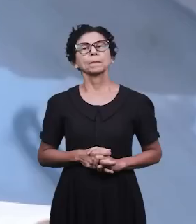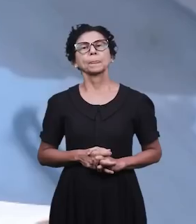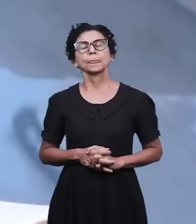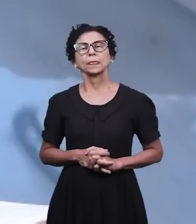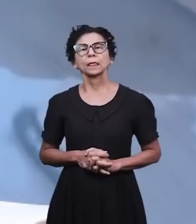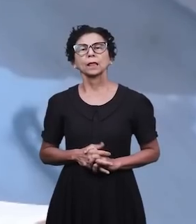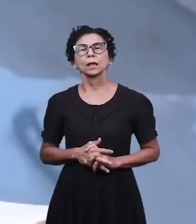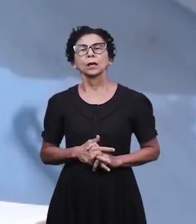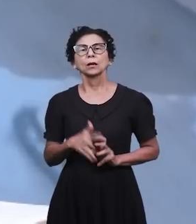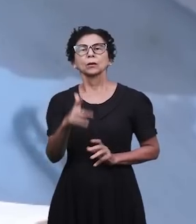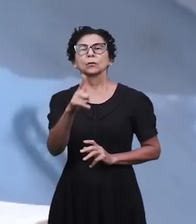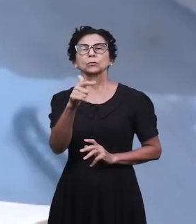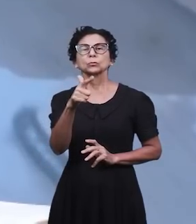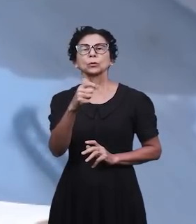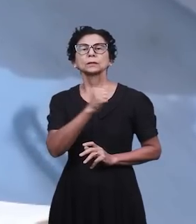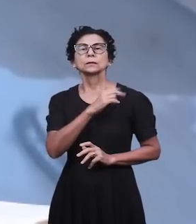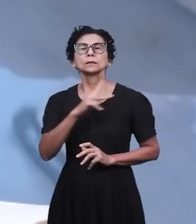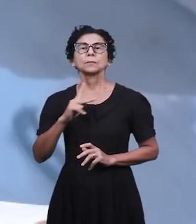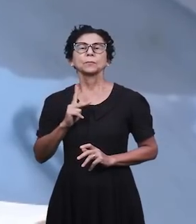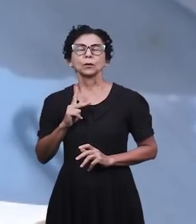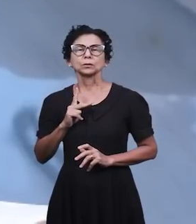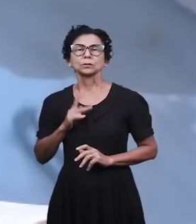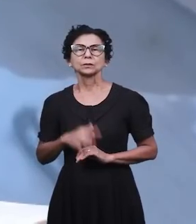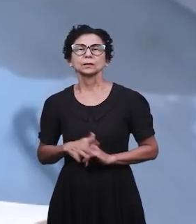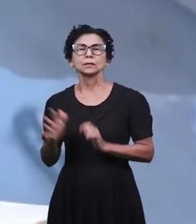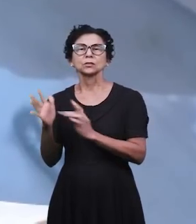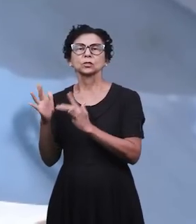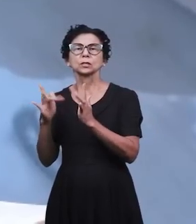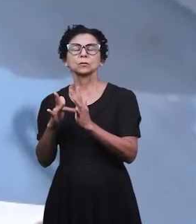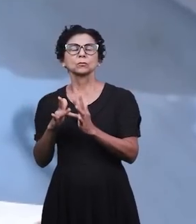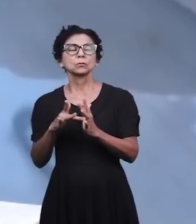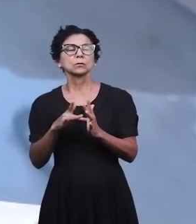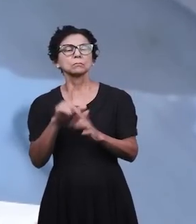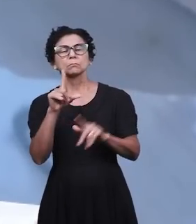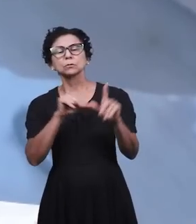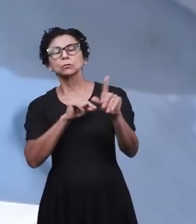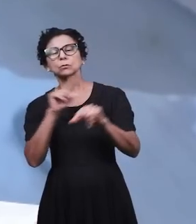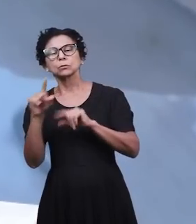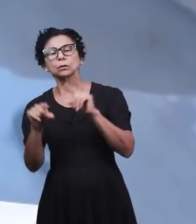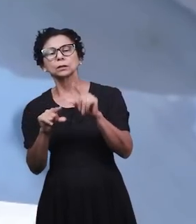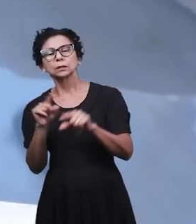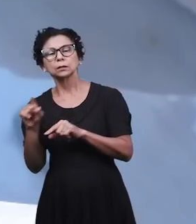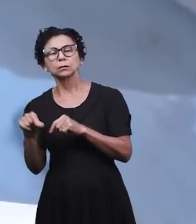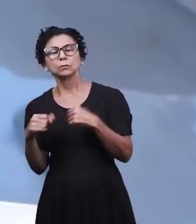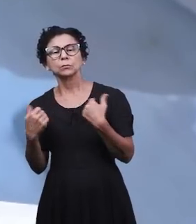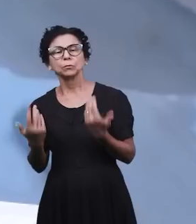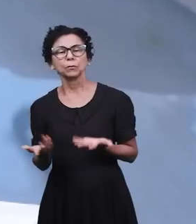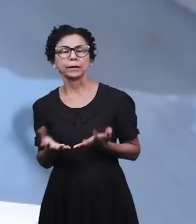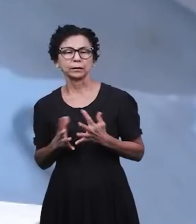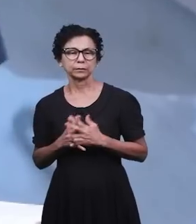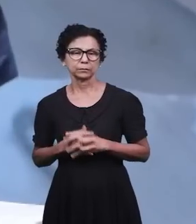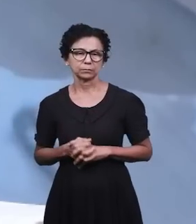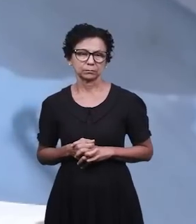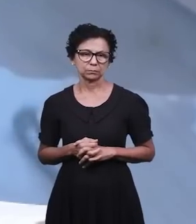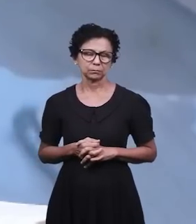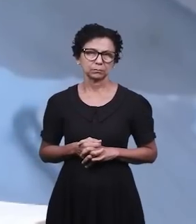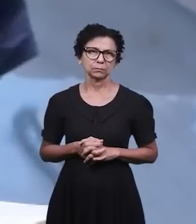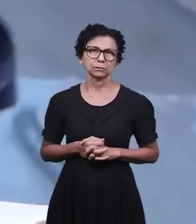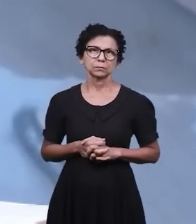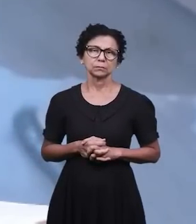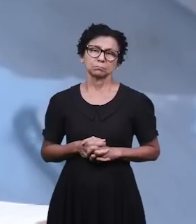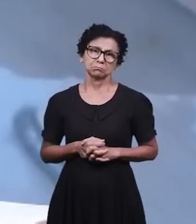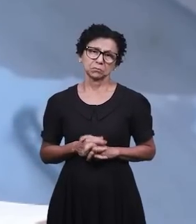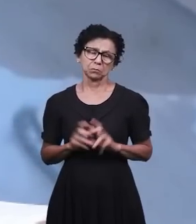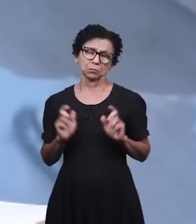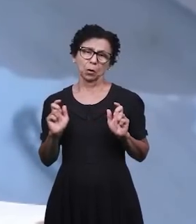apóstolos. Jesus, se fosse olhar essa concepção, tinha que chamar os 12 fariseus, saduceus, vamos dizer, instruídos da época lá, os melhores de